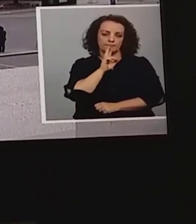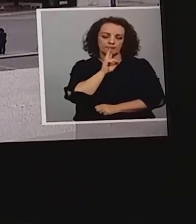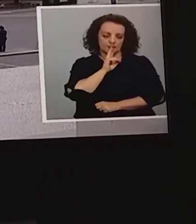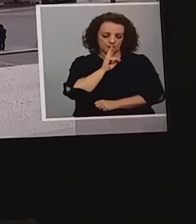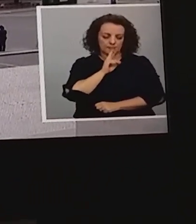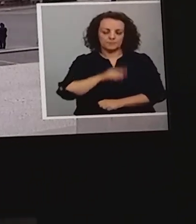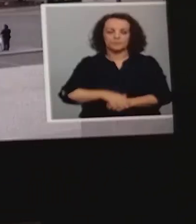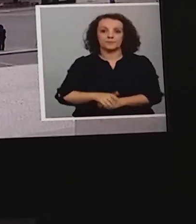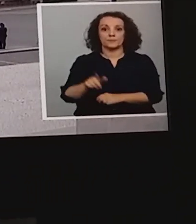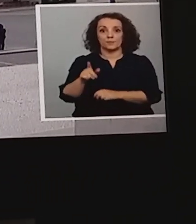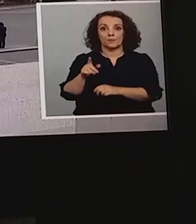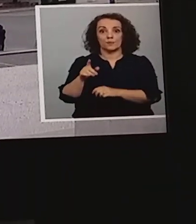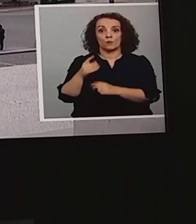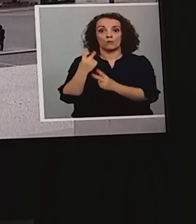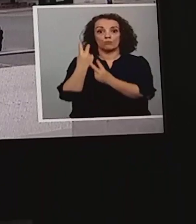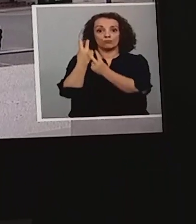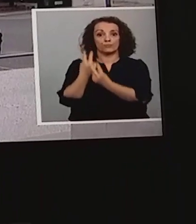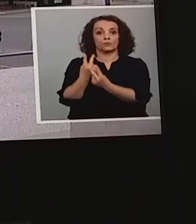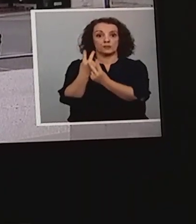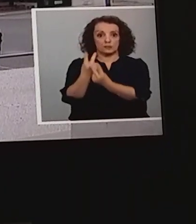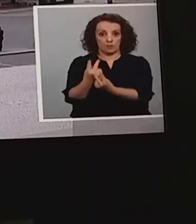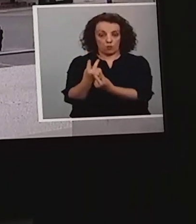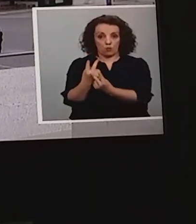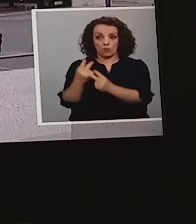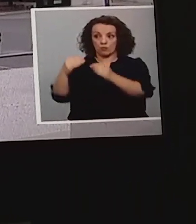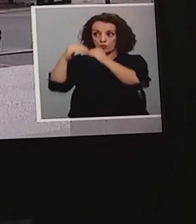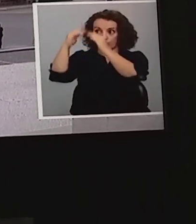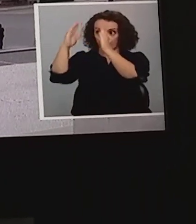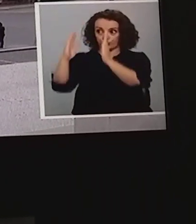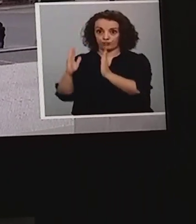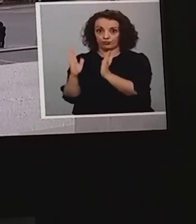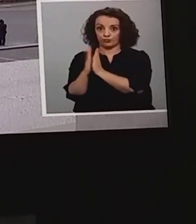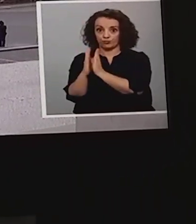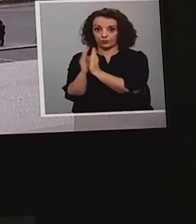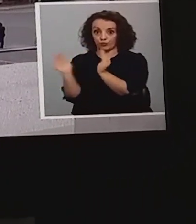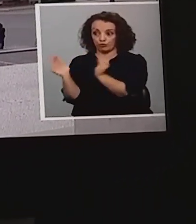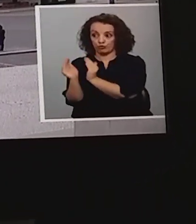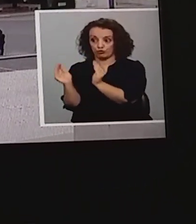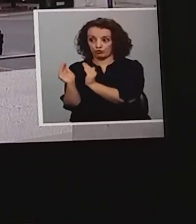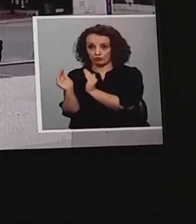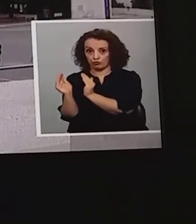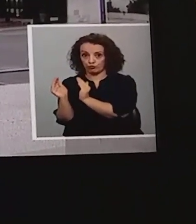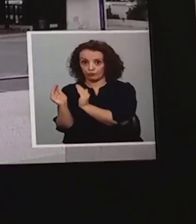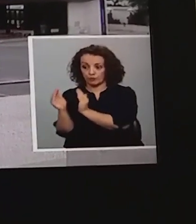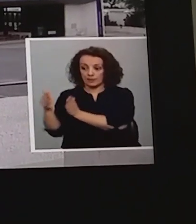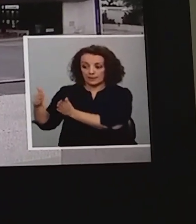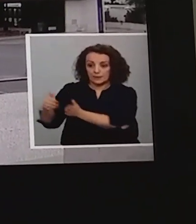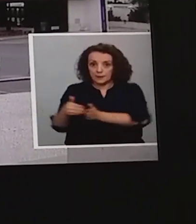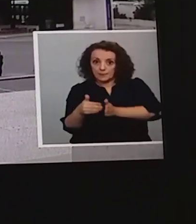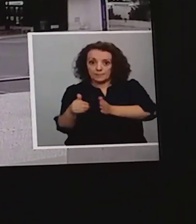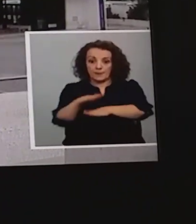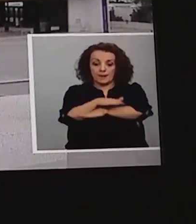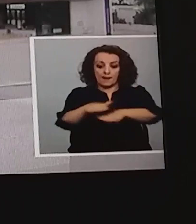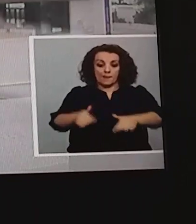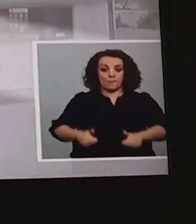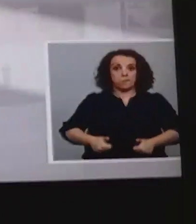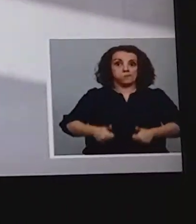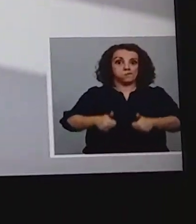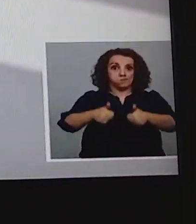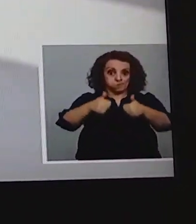E a procissão da Capelinha das Aparições até ao altar-mor do recinto é, como se vê, uma